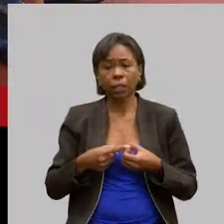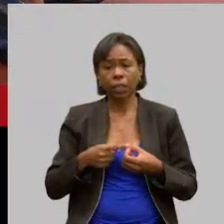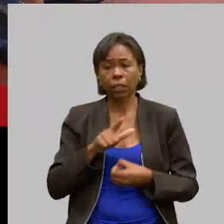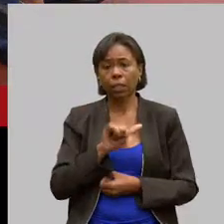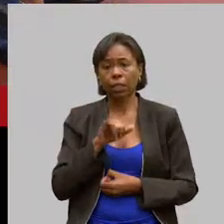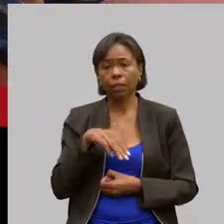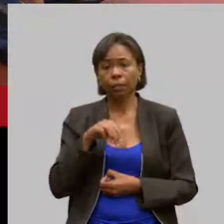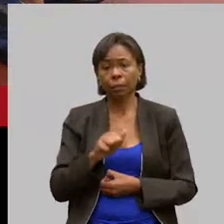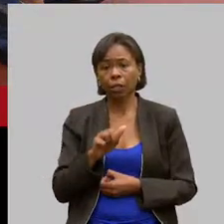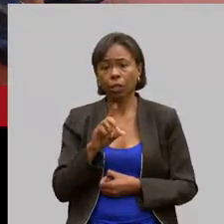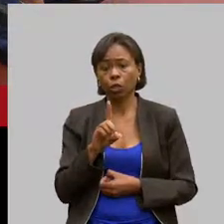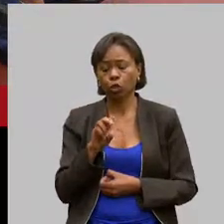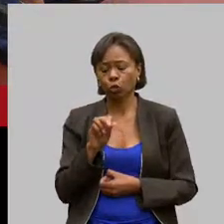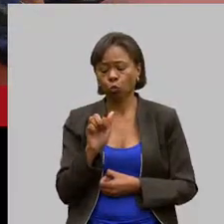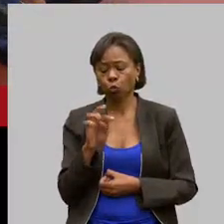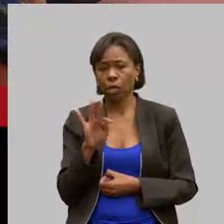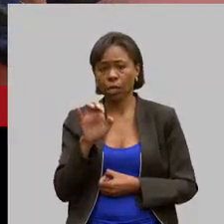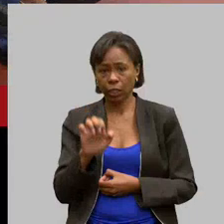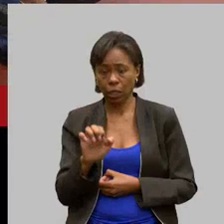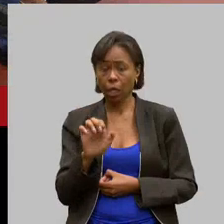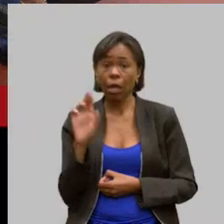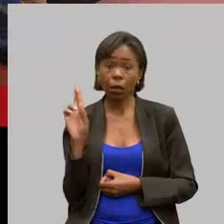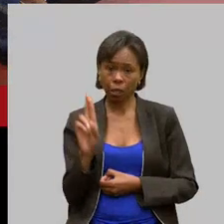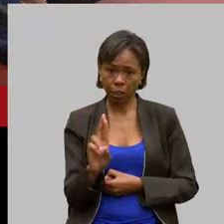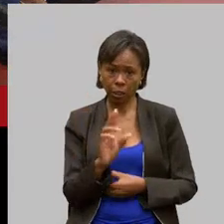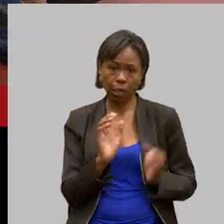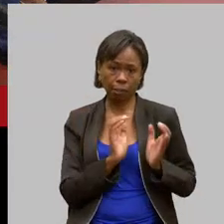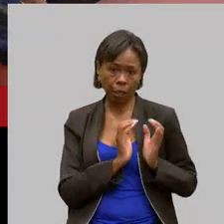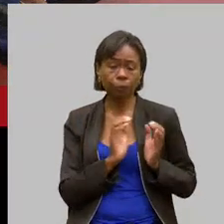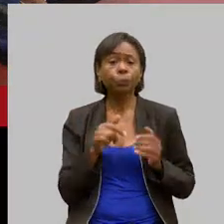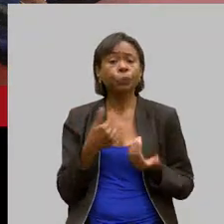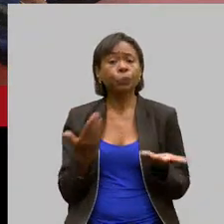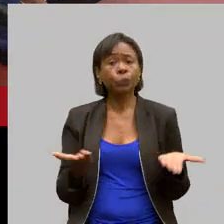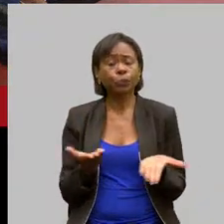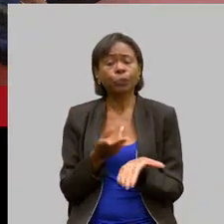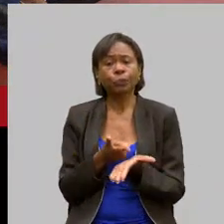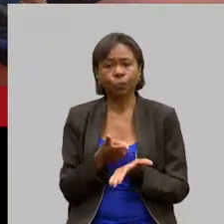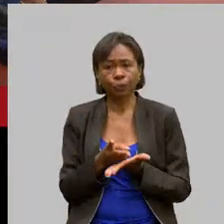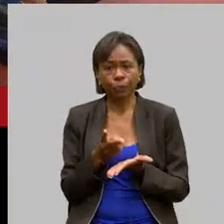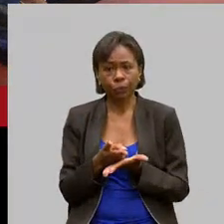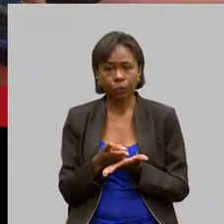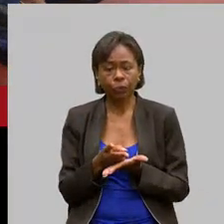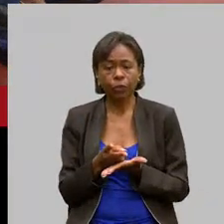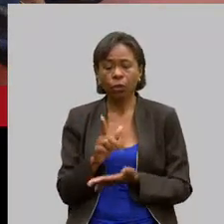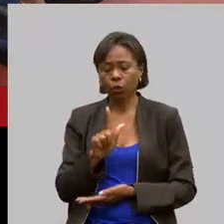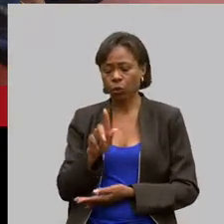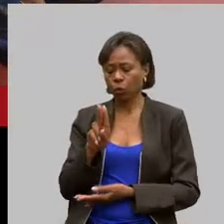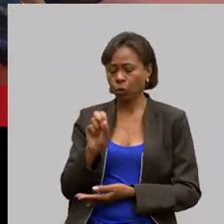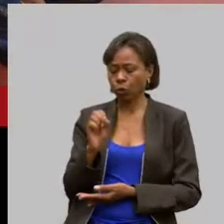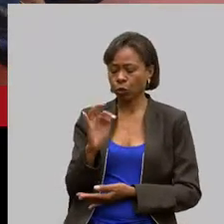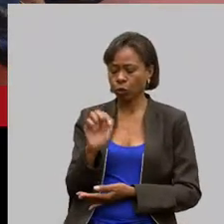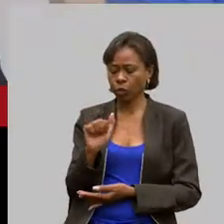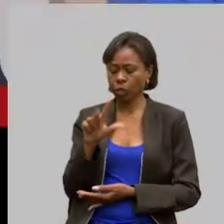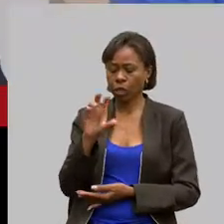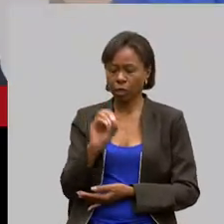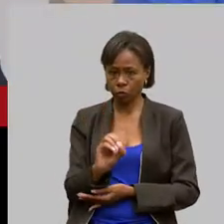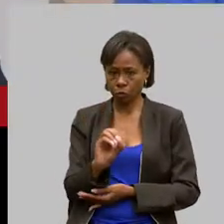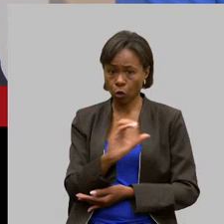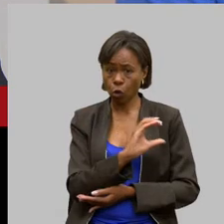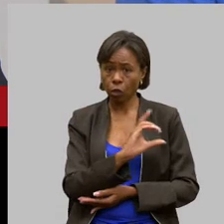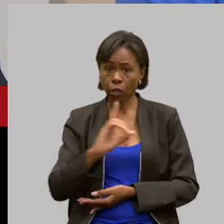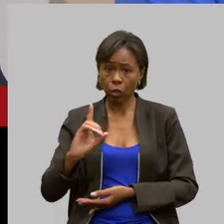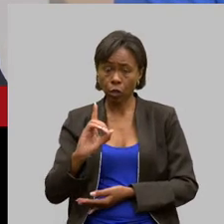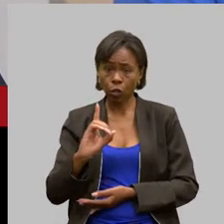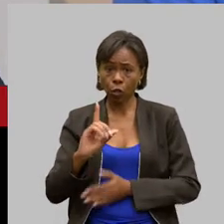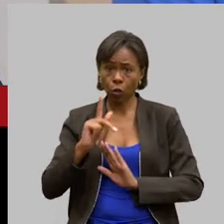da pai dando continuidade vamos ouvir agora Gustavo lavorato coordenador do projeto